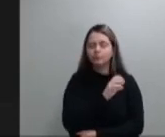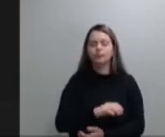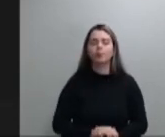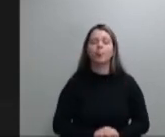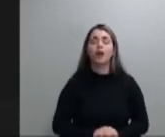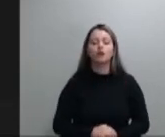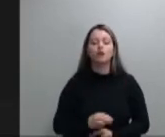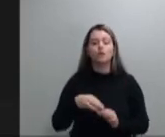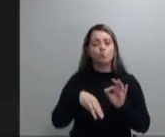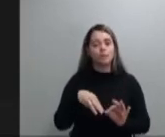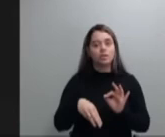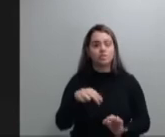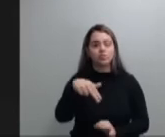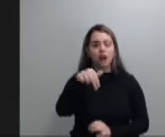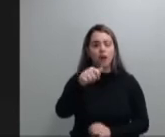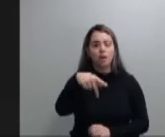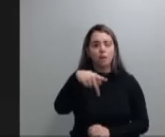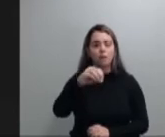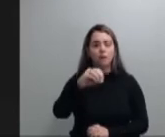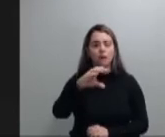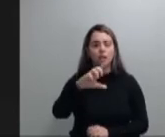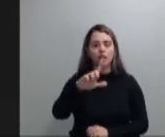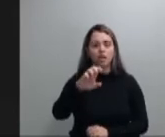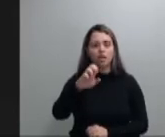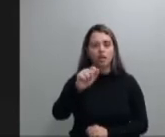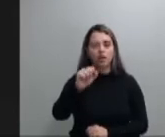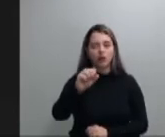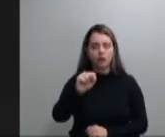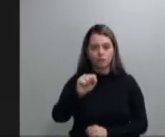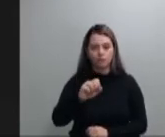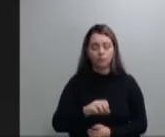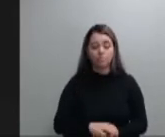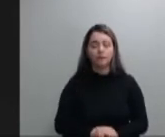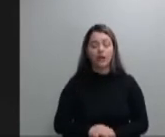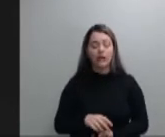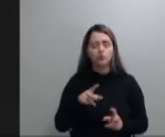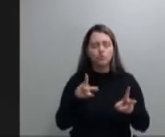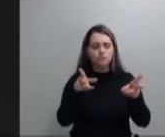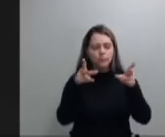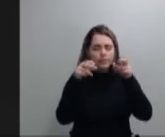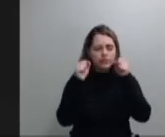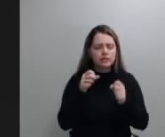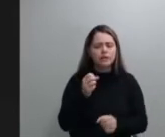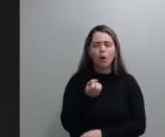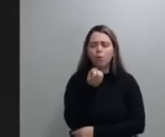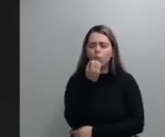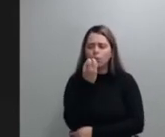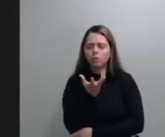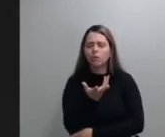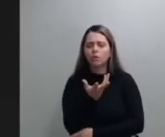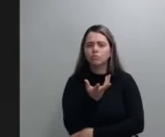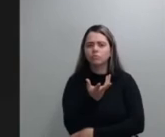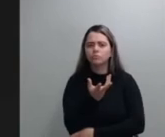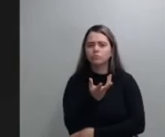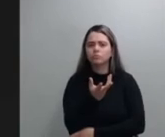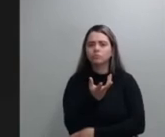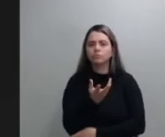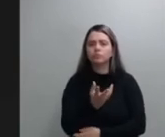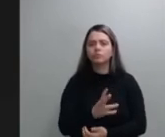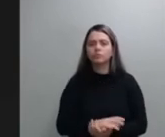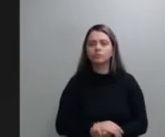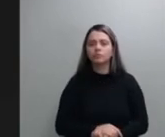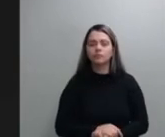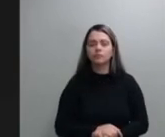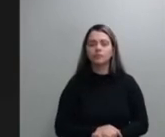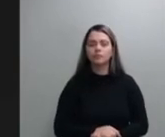Napoleão detecta bem a pretensão da parte embargante é verdade ela sugere que teria havido uma